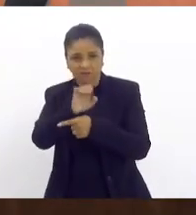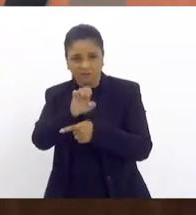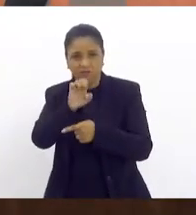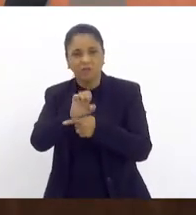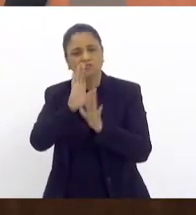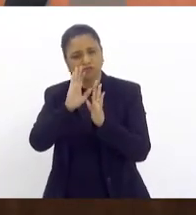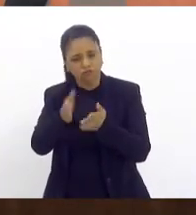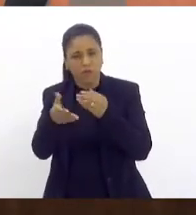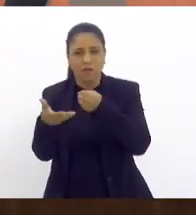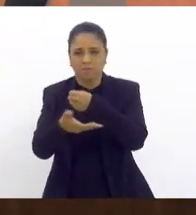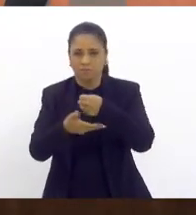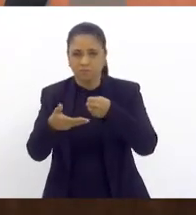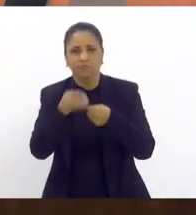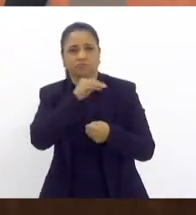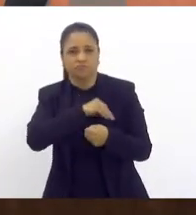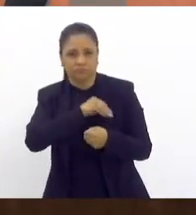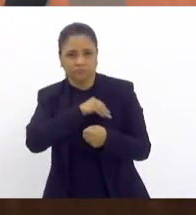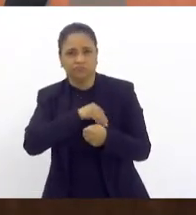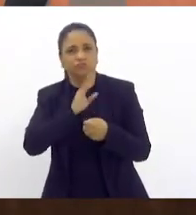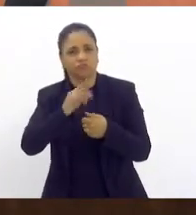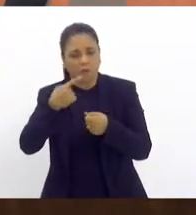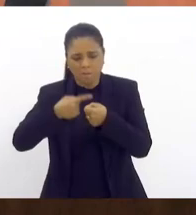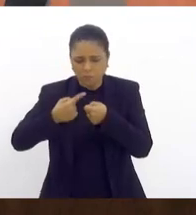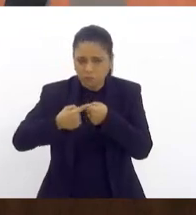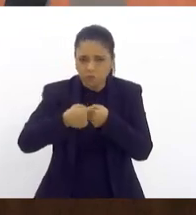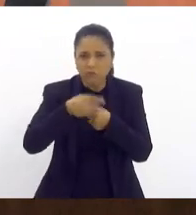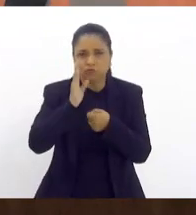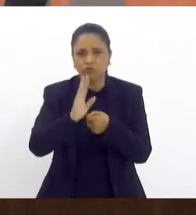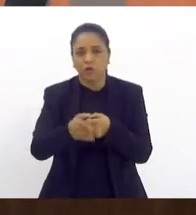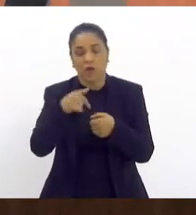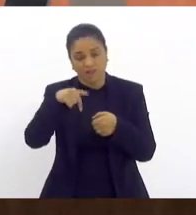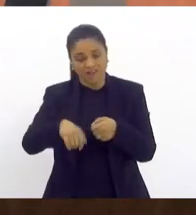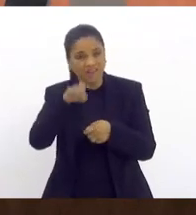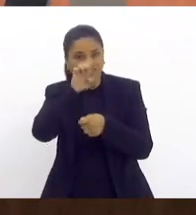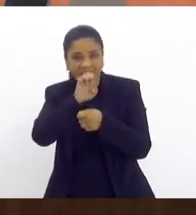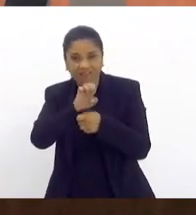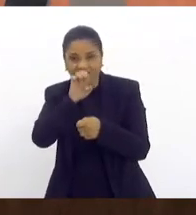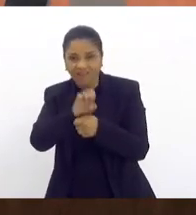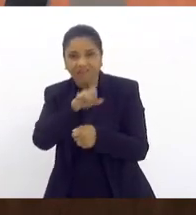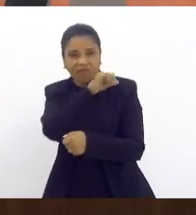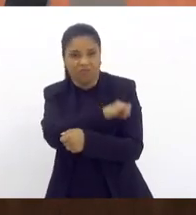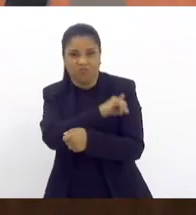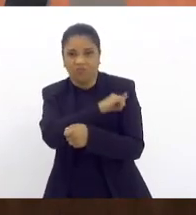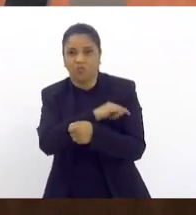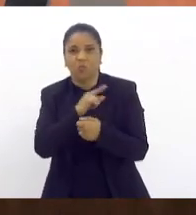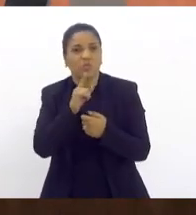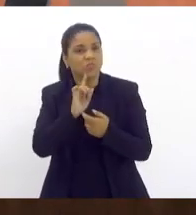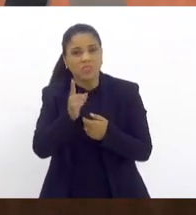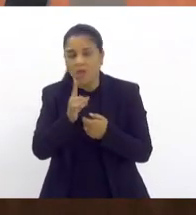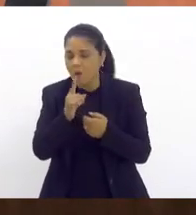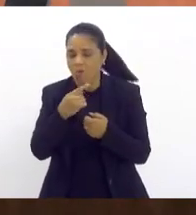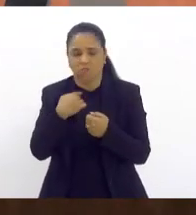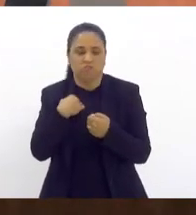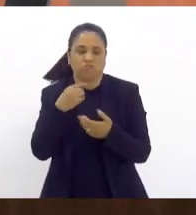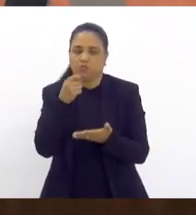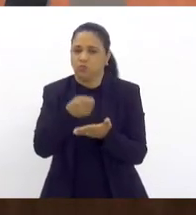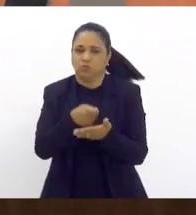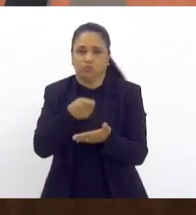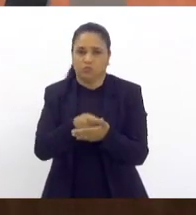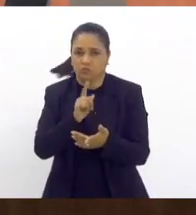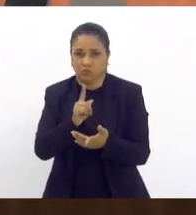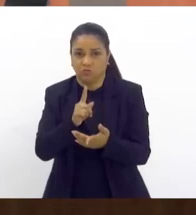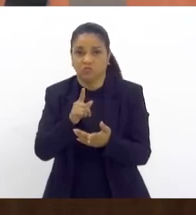do magistério vários municípios já estão cumprido o Rio de Janeiro segue descumprindo mais de mil professores